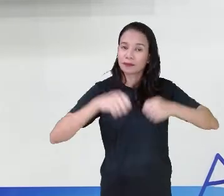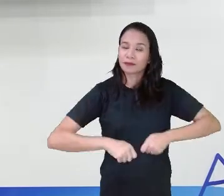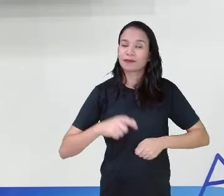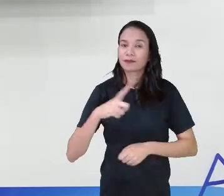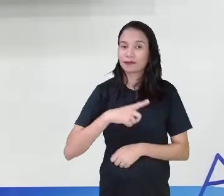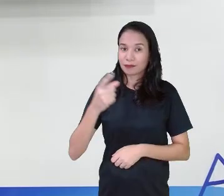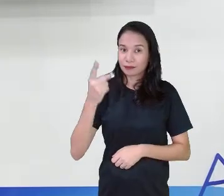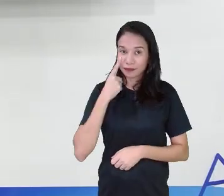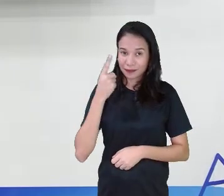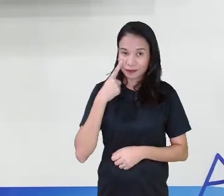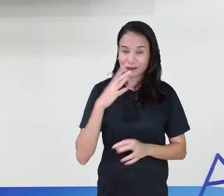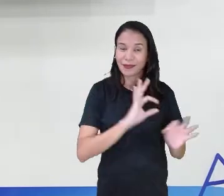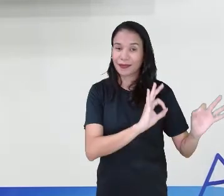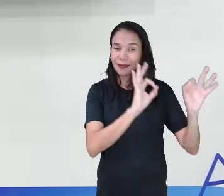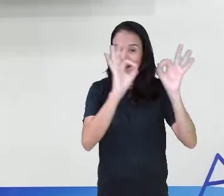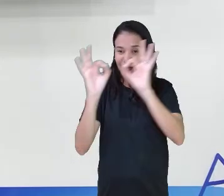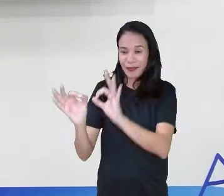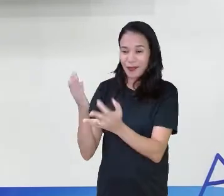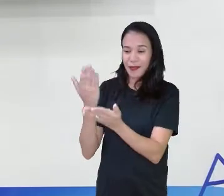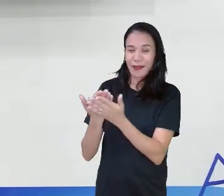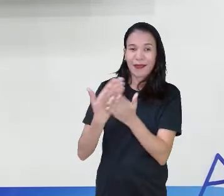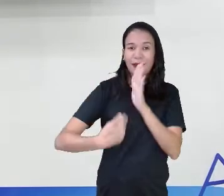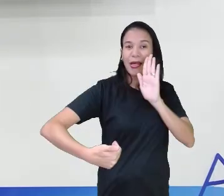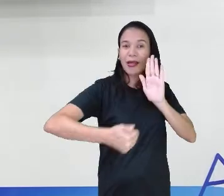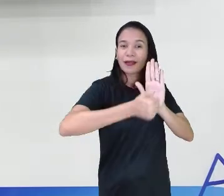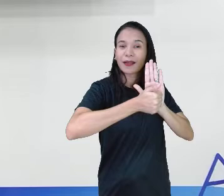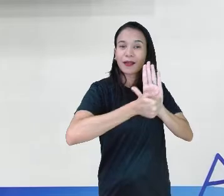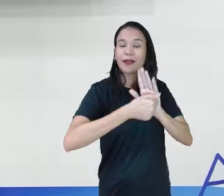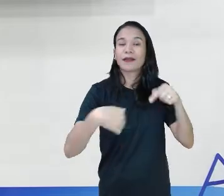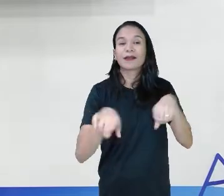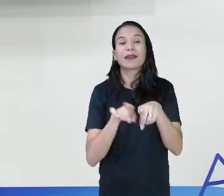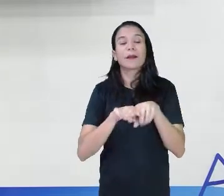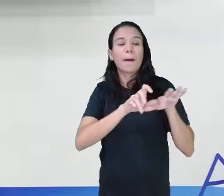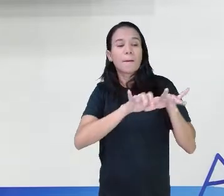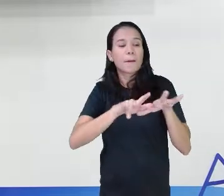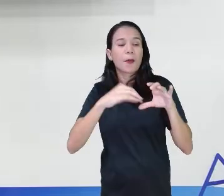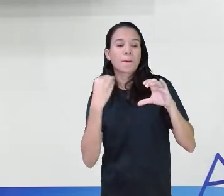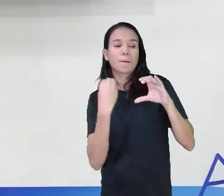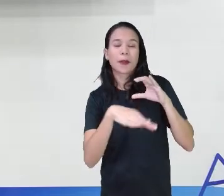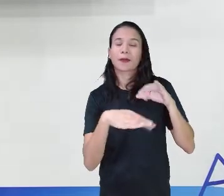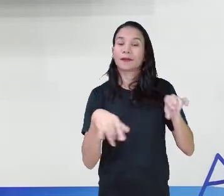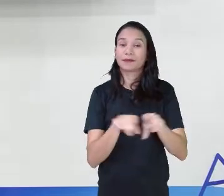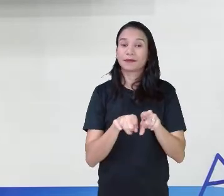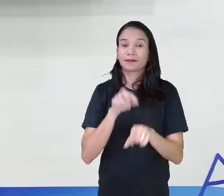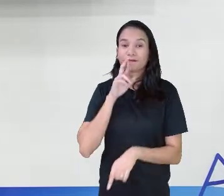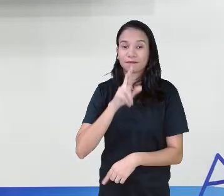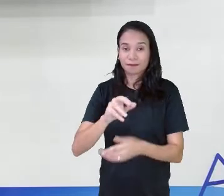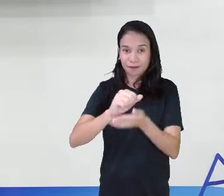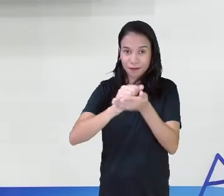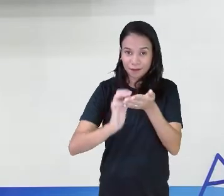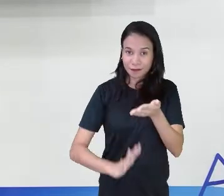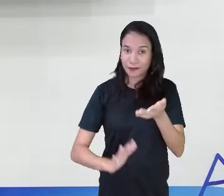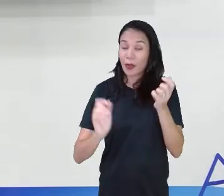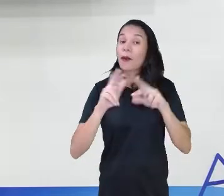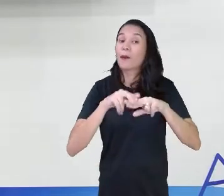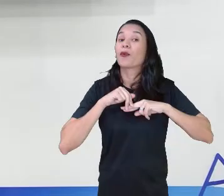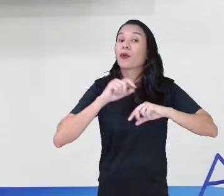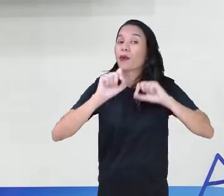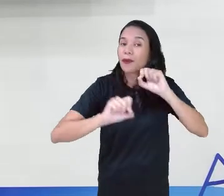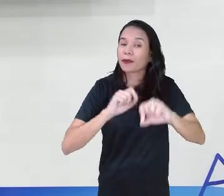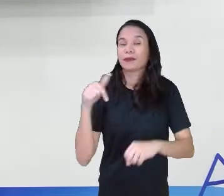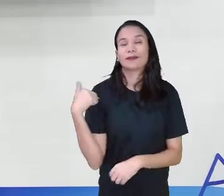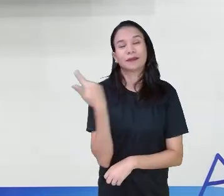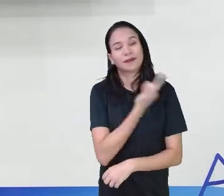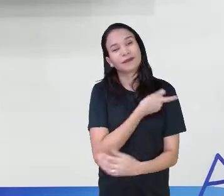lá, assistir a aula, dar um like, fazer comentário e até responder às atividades, porque a gente